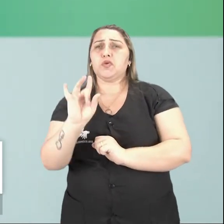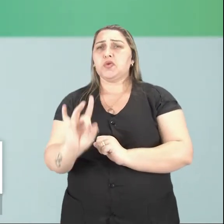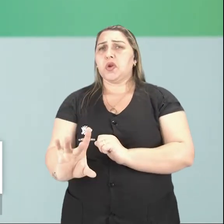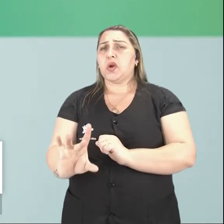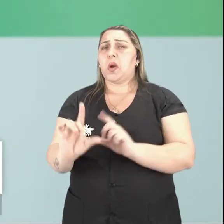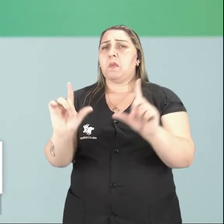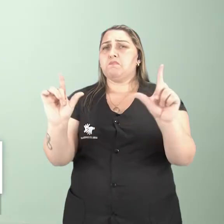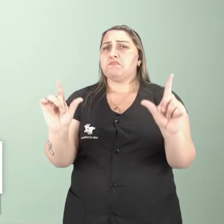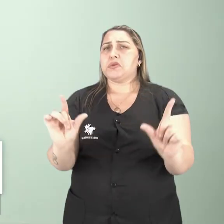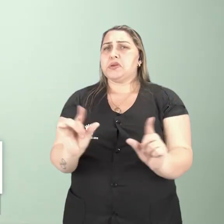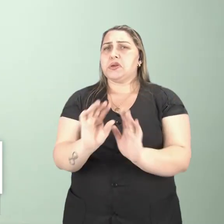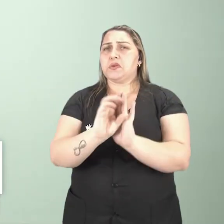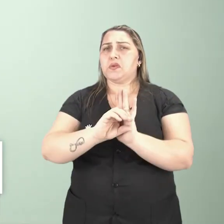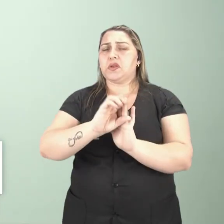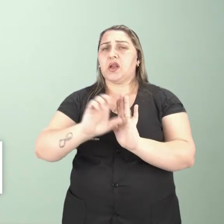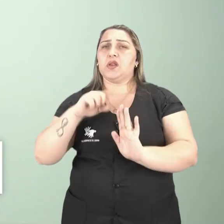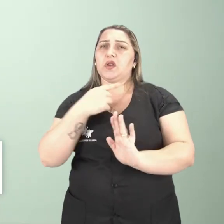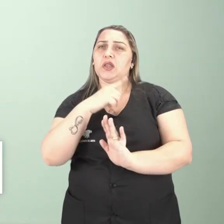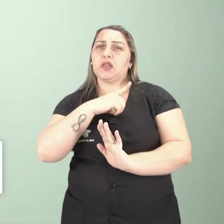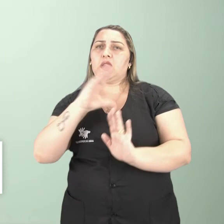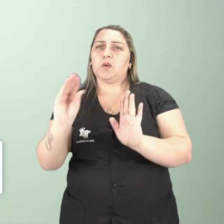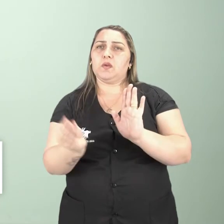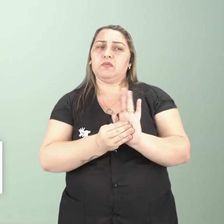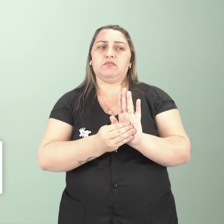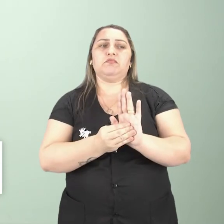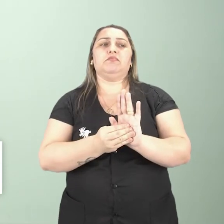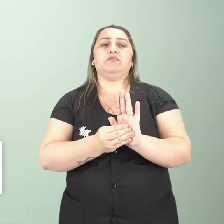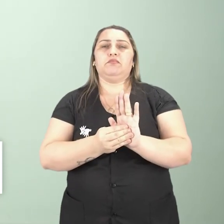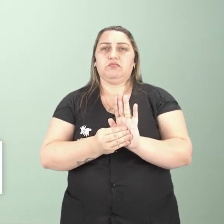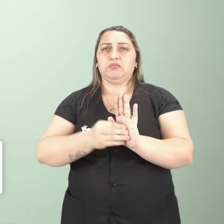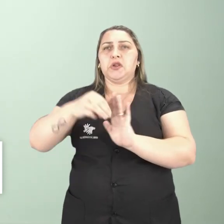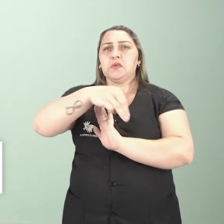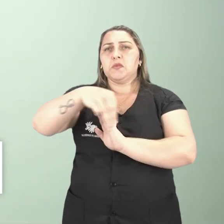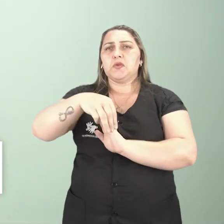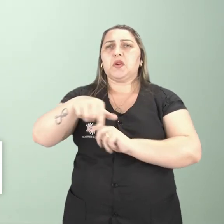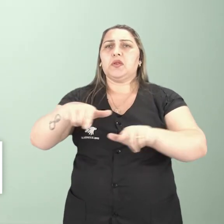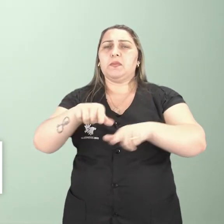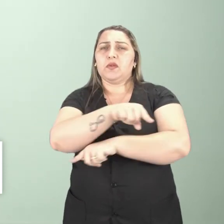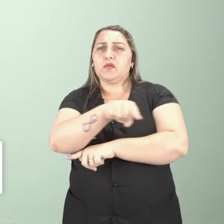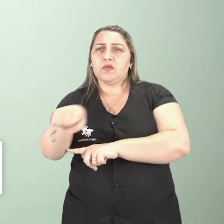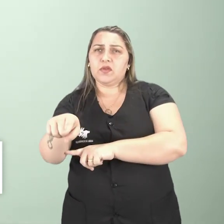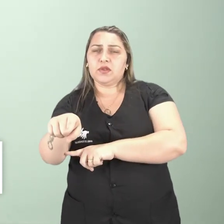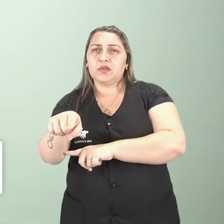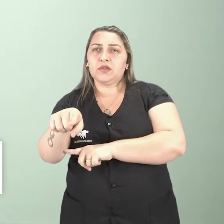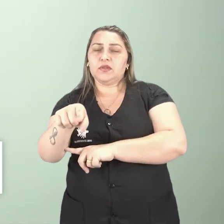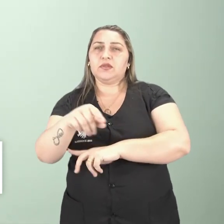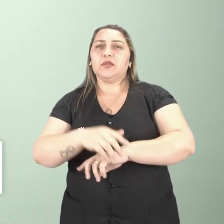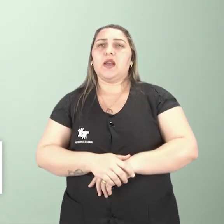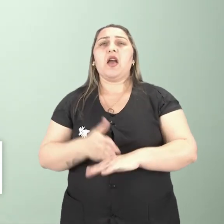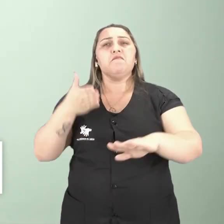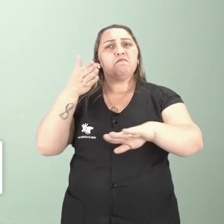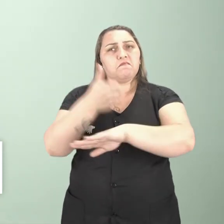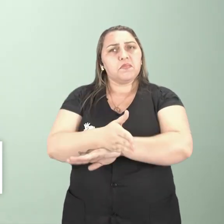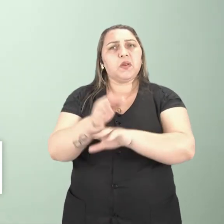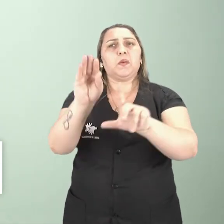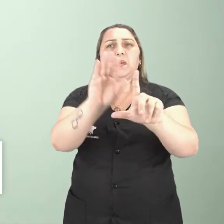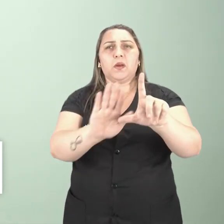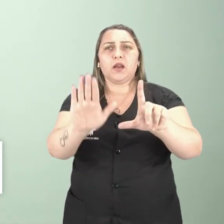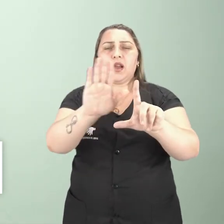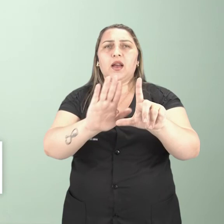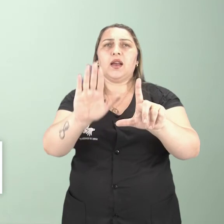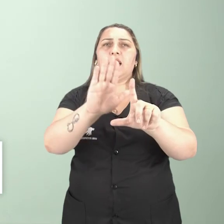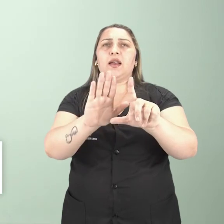esses pequenos conceitos que a gente tem colocado nesses poucos minutos que eu trabalho com vocês. Visitem a plataforma